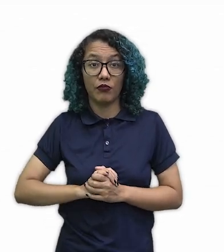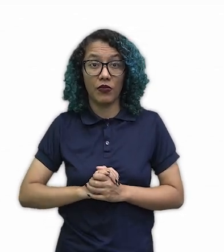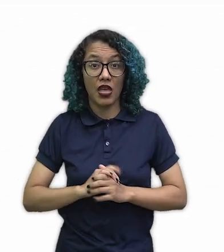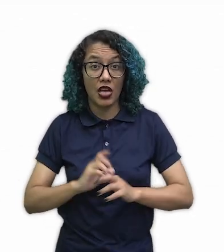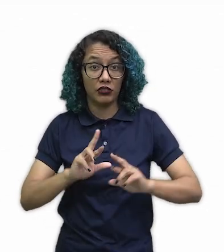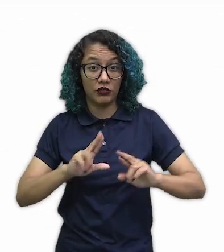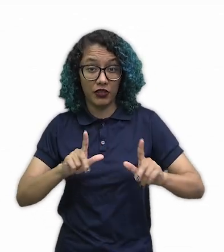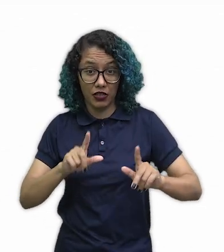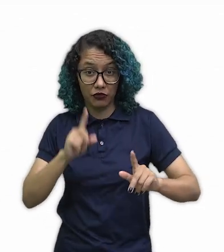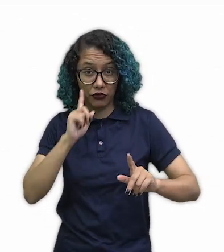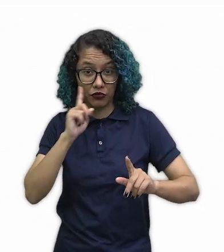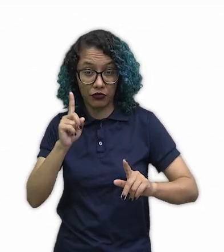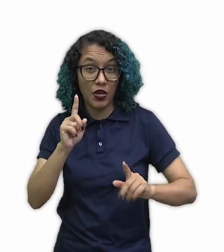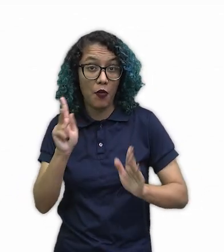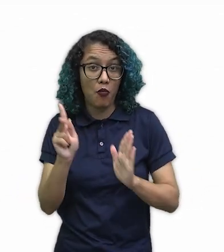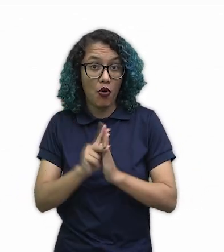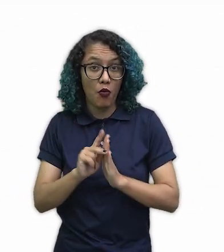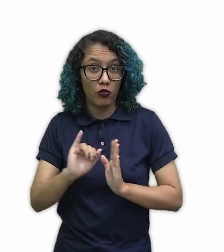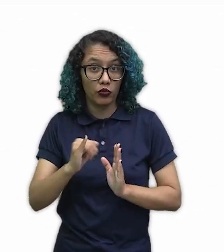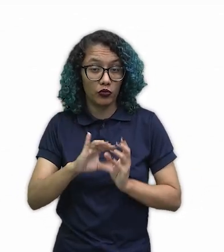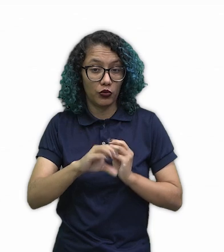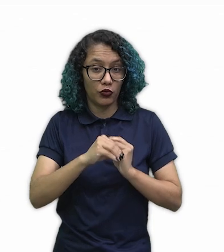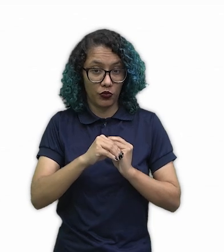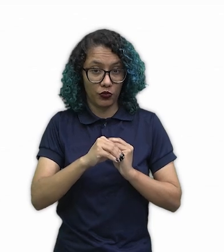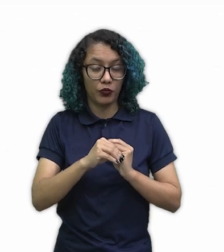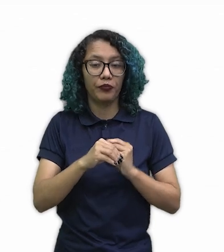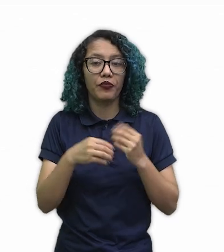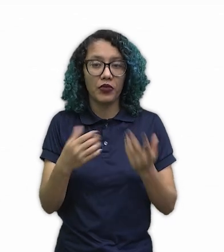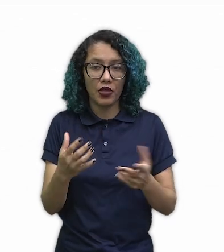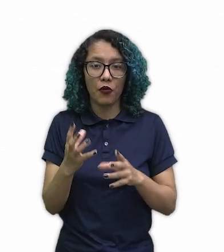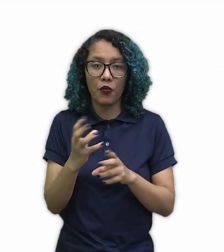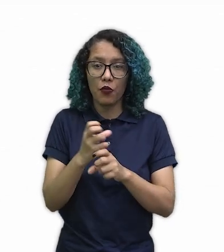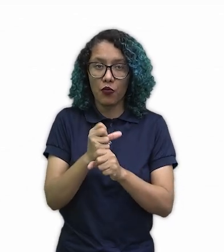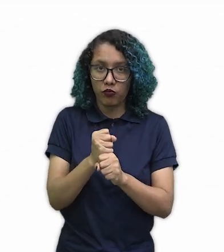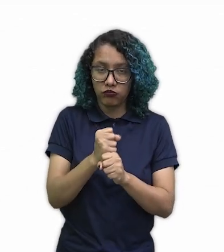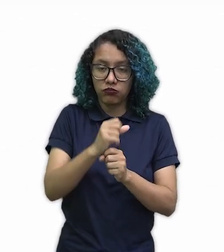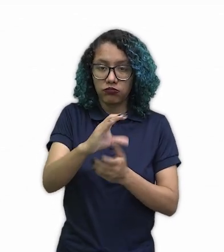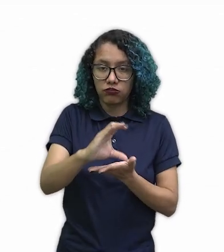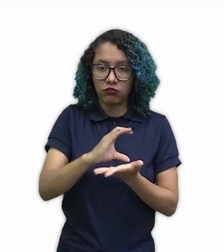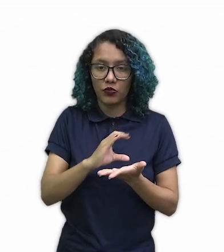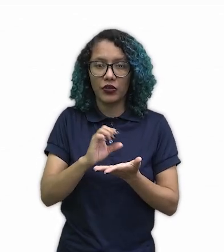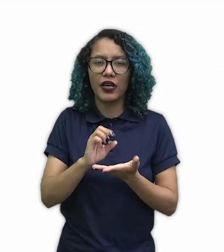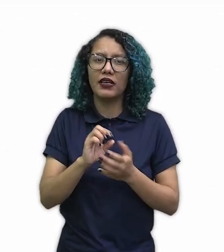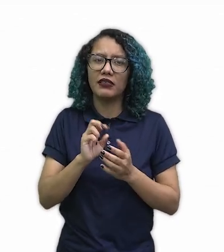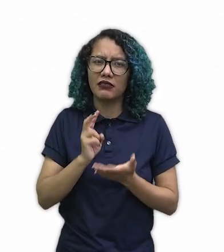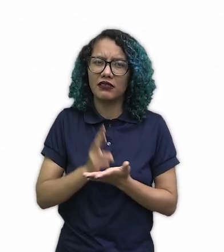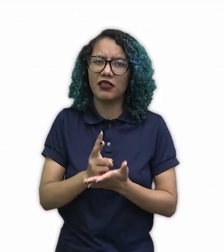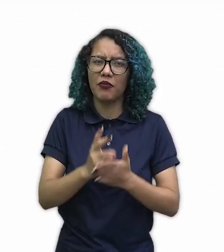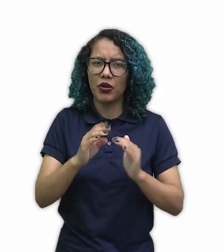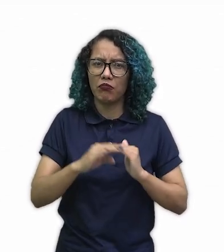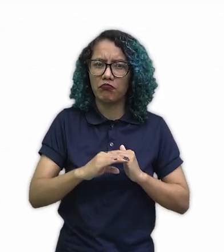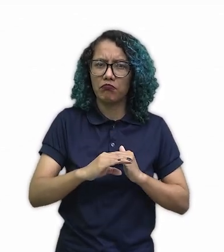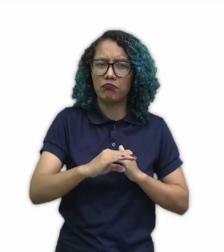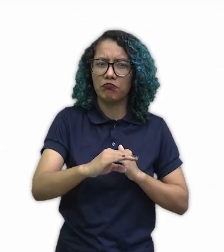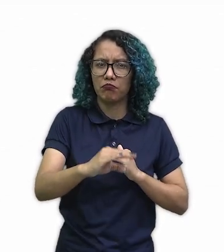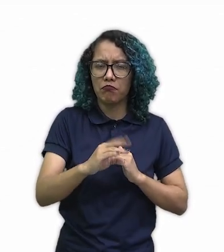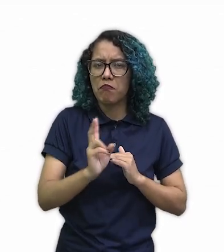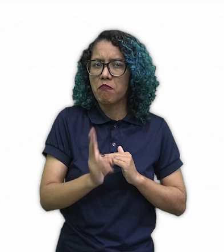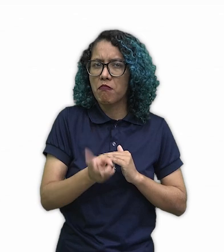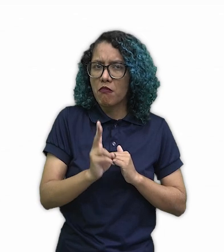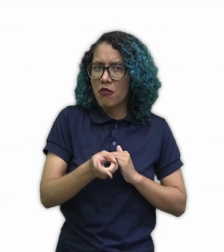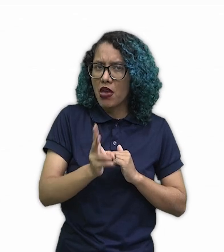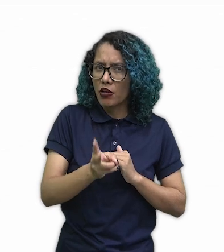Observação, nos juros simples não há juros sobre juros. Como ocorre nos juros compostos? O crescimento do montante